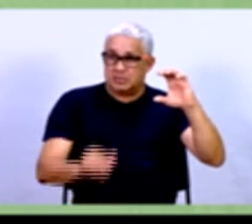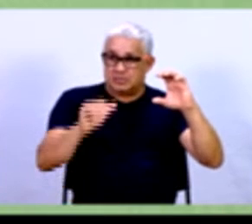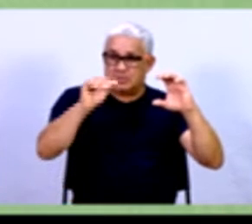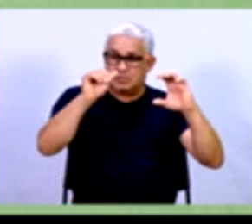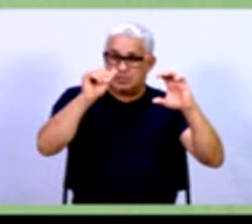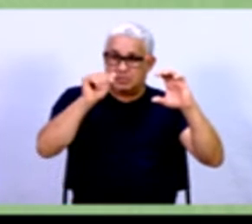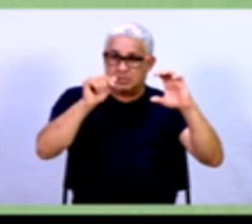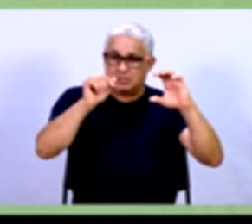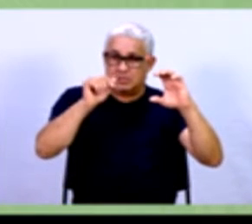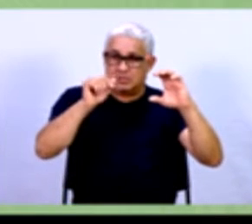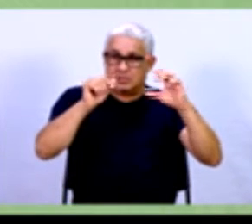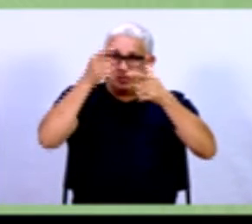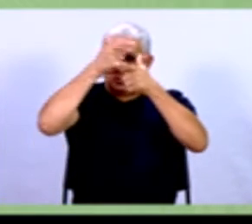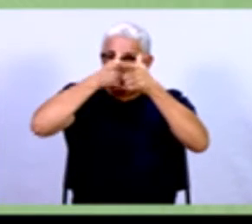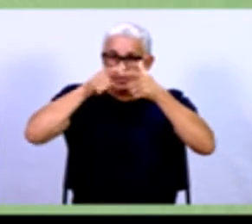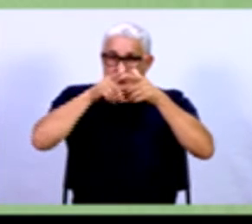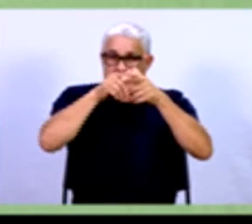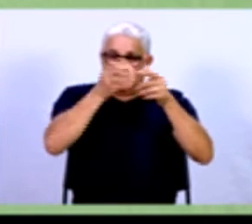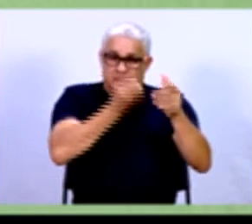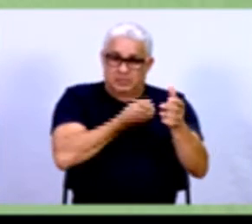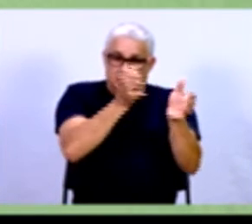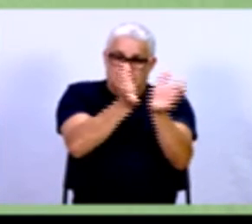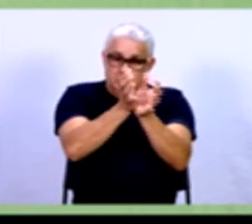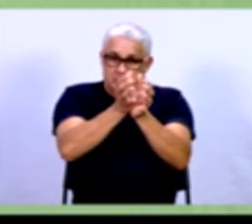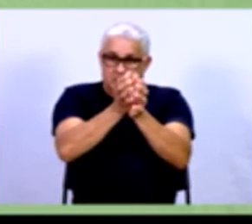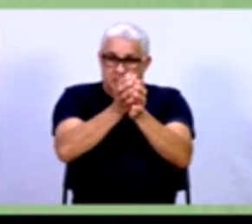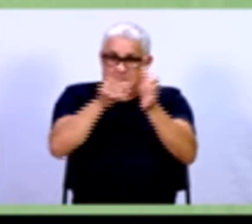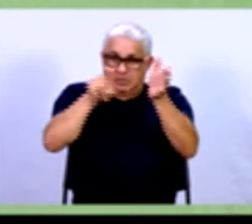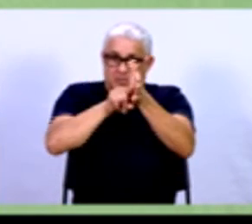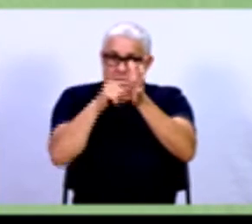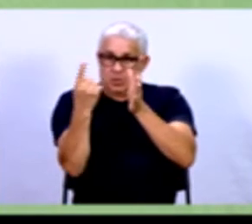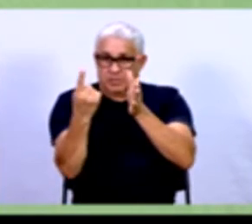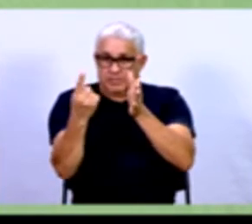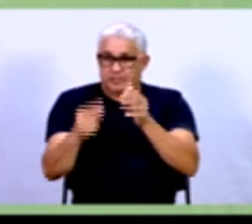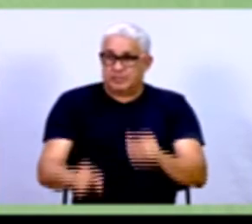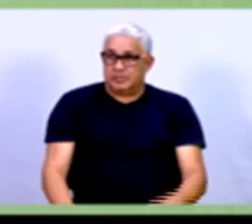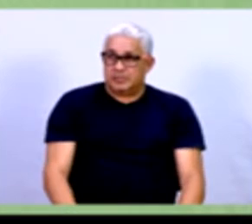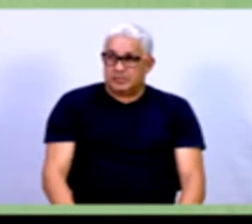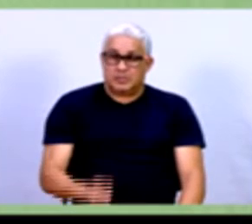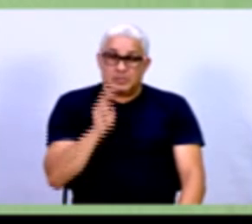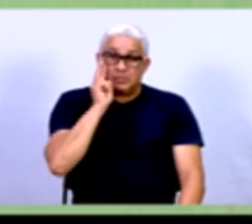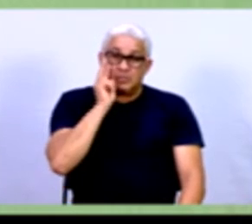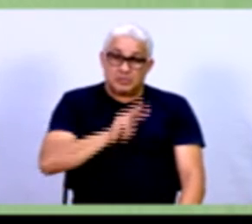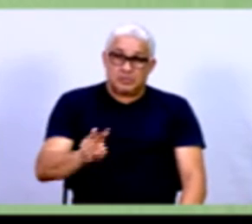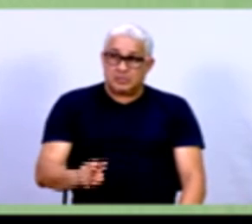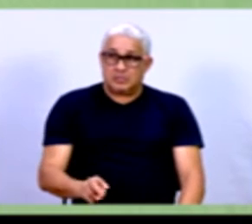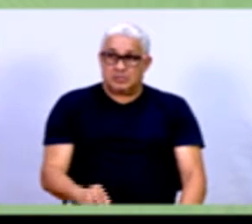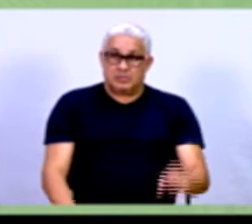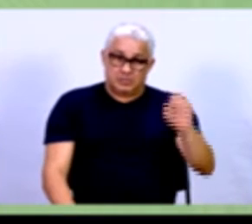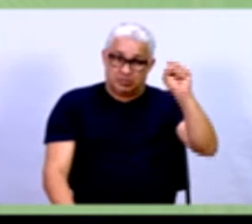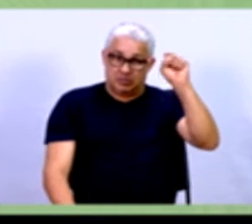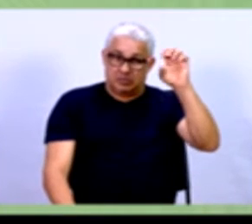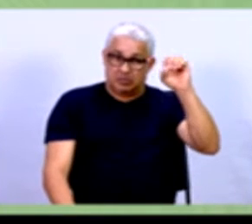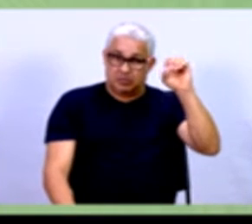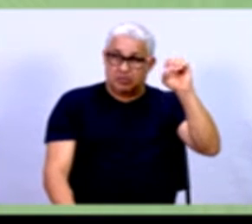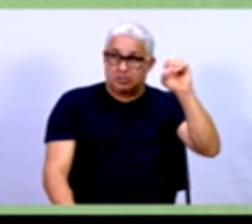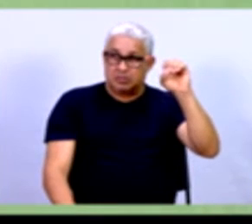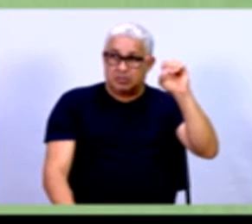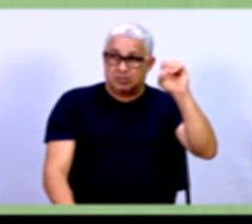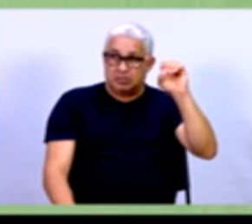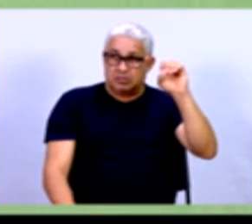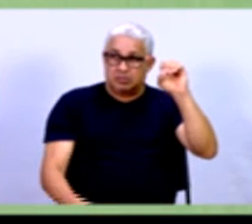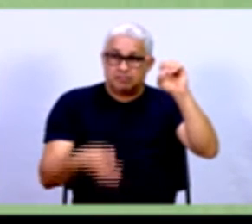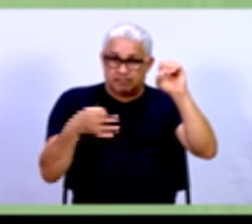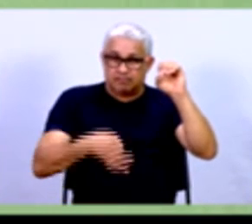divididos pelo nosso número de classes menos 1. Então, a gente viu o quê? Que a nossa amplitude é 80, a gente viu aqui no slide anterior,